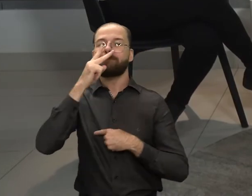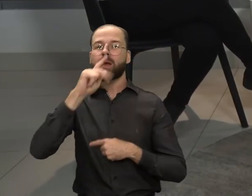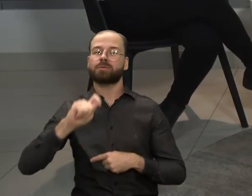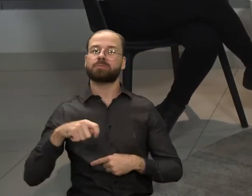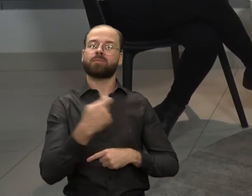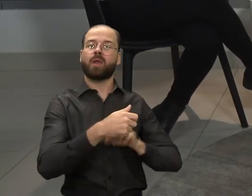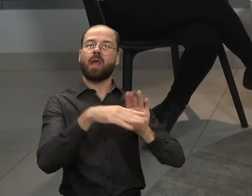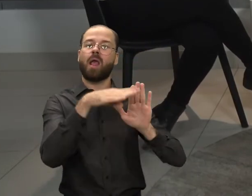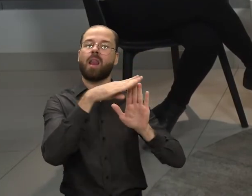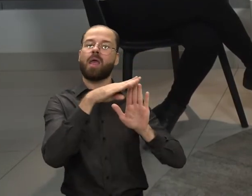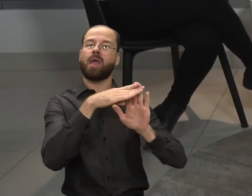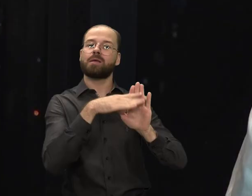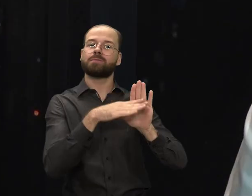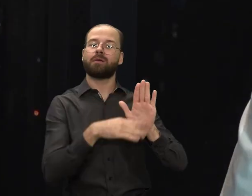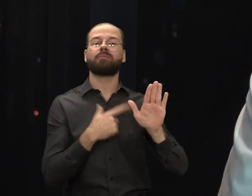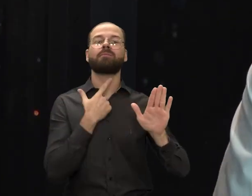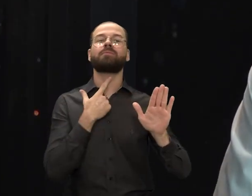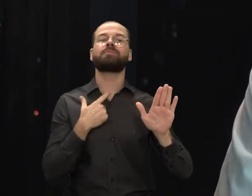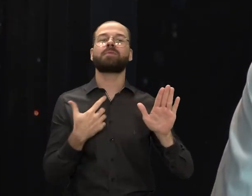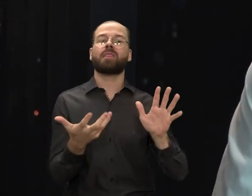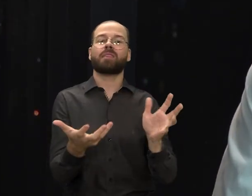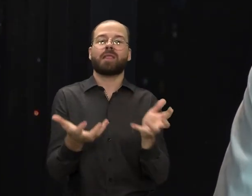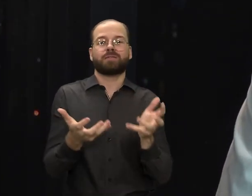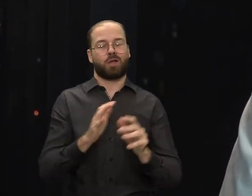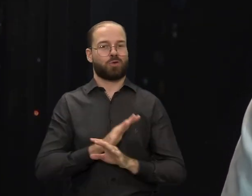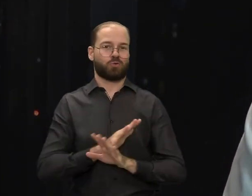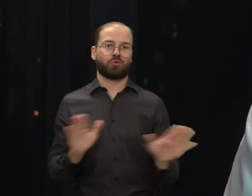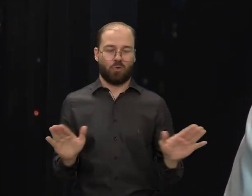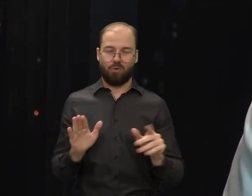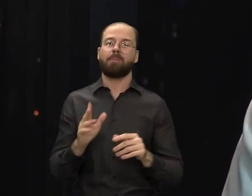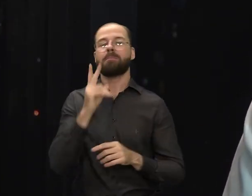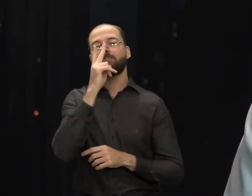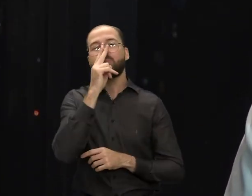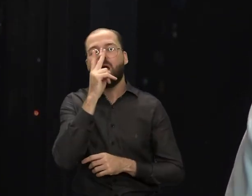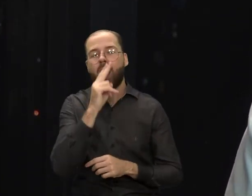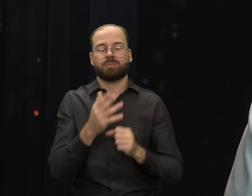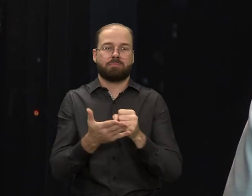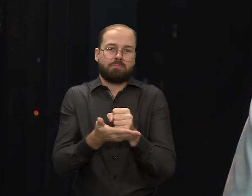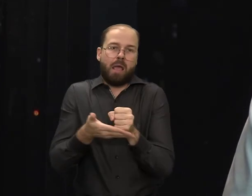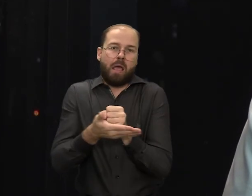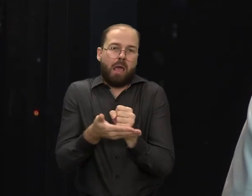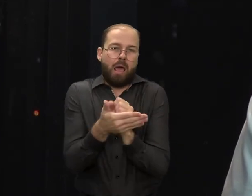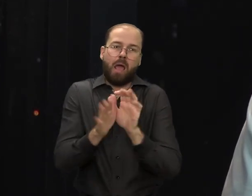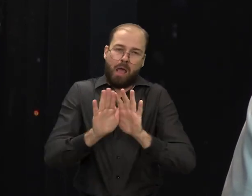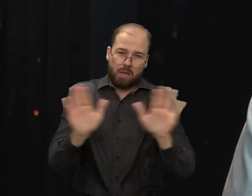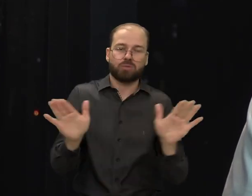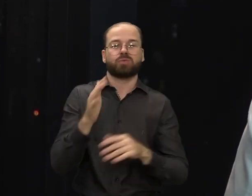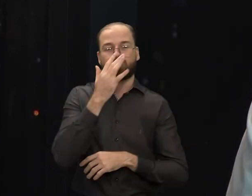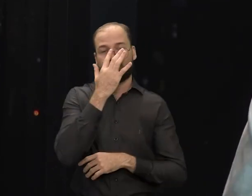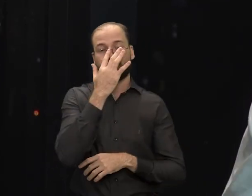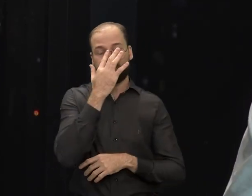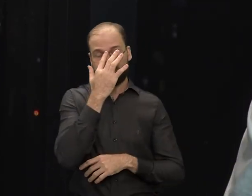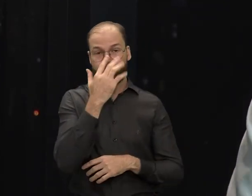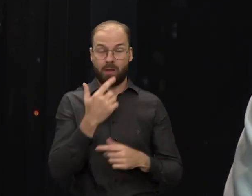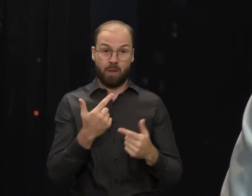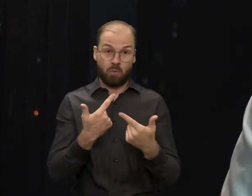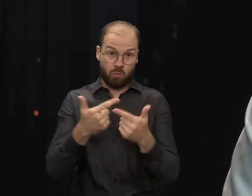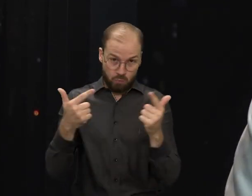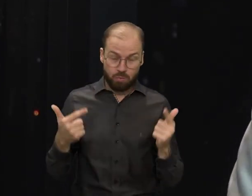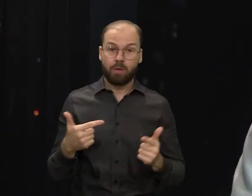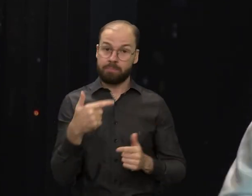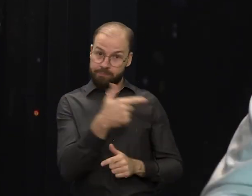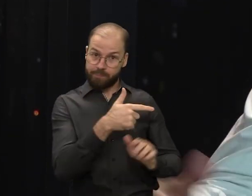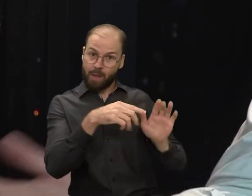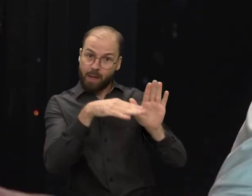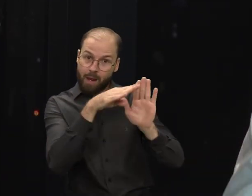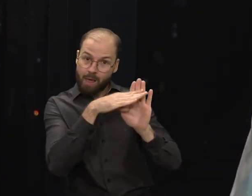de desejos e tudo muito genérico, né? Então, não tem nessa lista